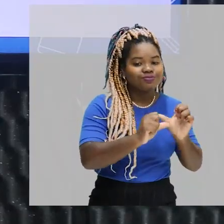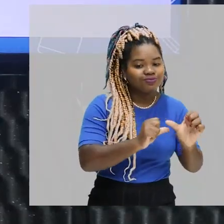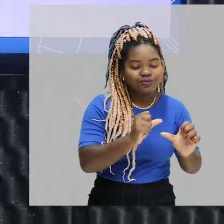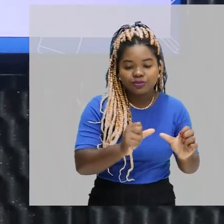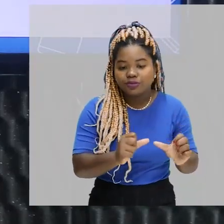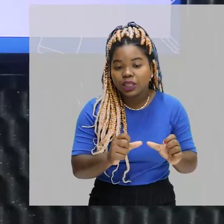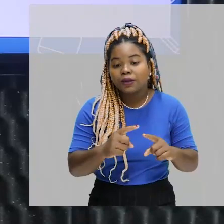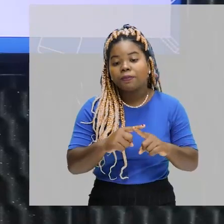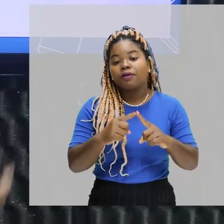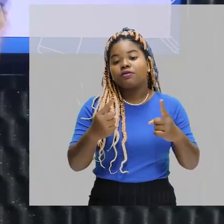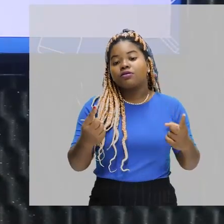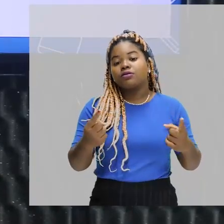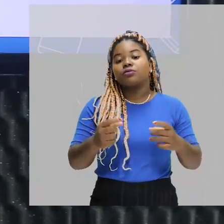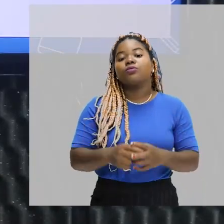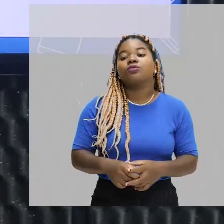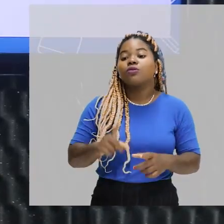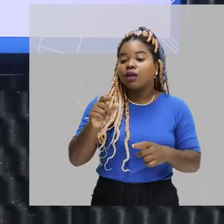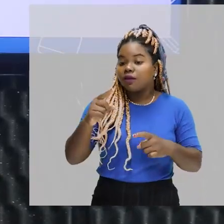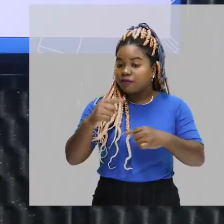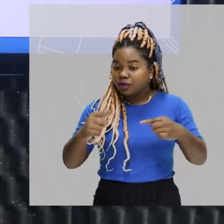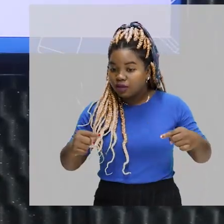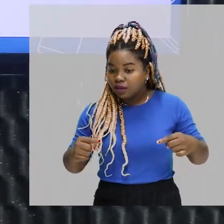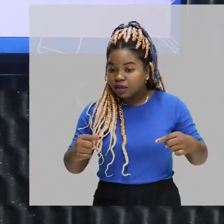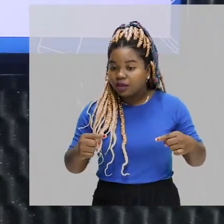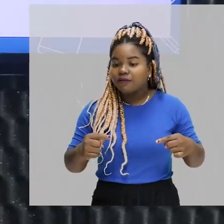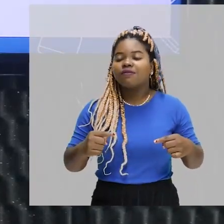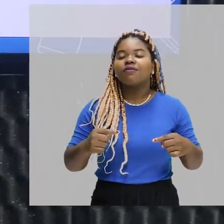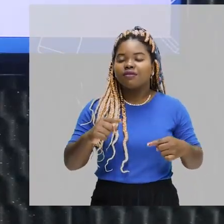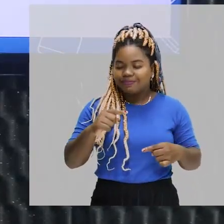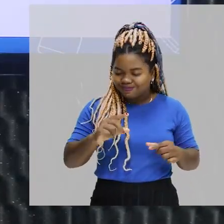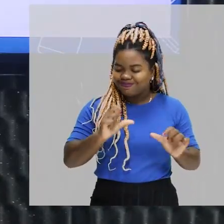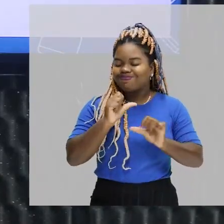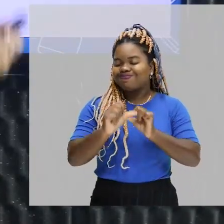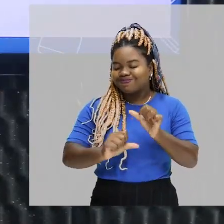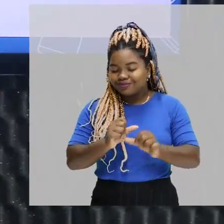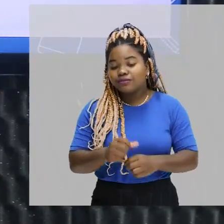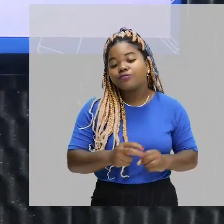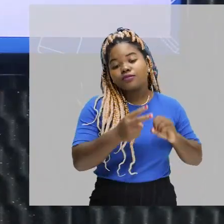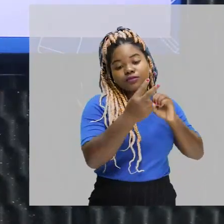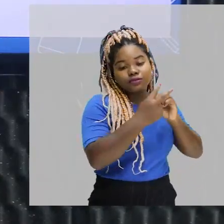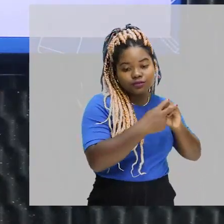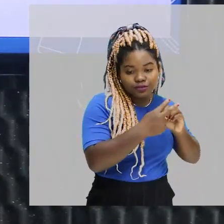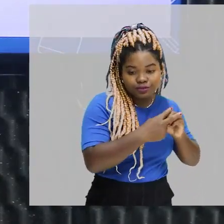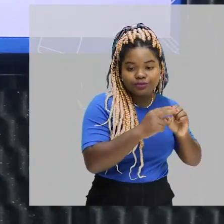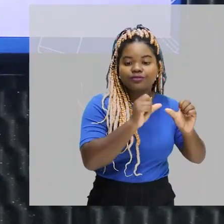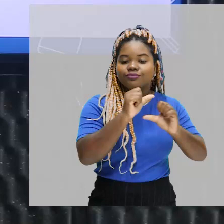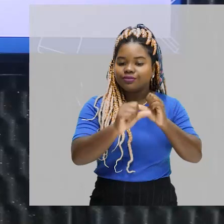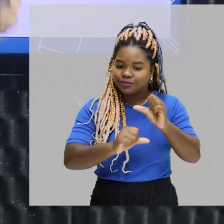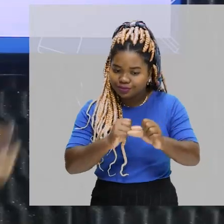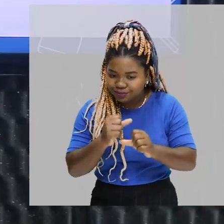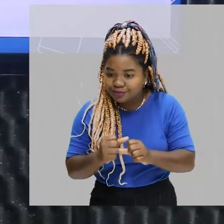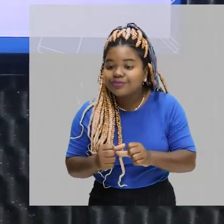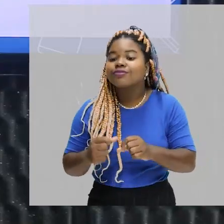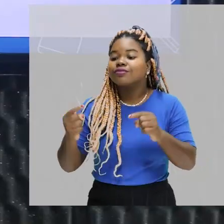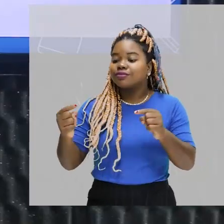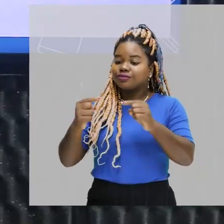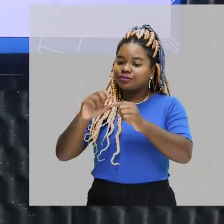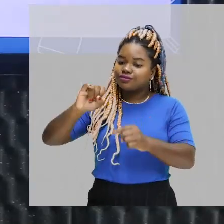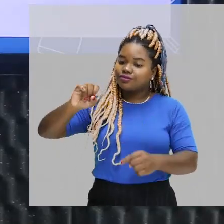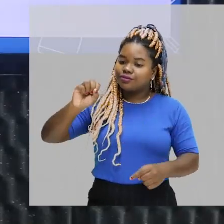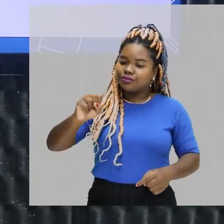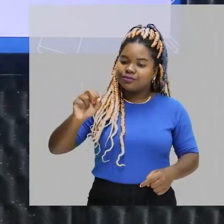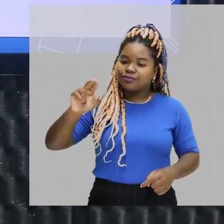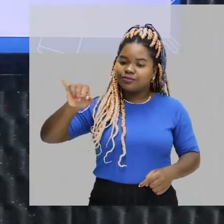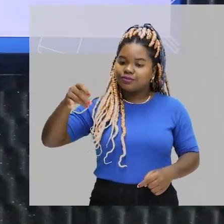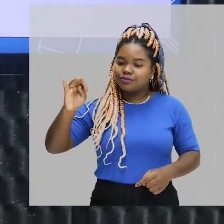se flexiona, ela muda. Então, no caso aqui, o verbo, ele se flexiona, ou seja, ele vai mudar para concordar com o seu sujeito.